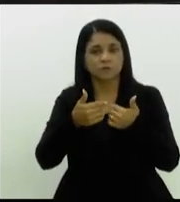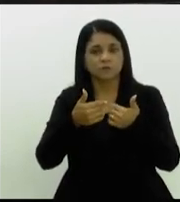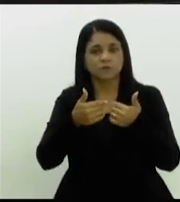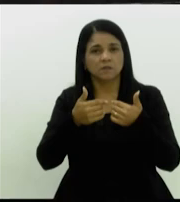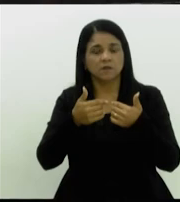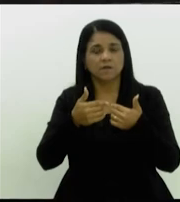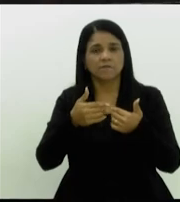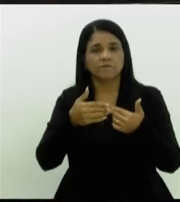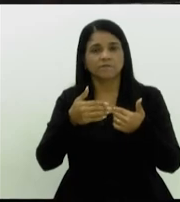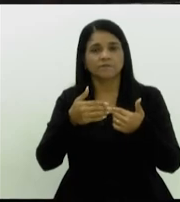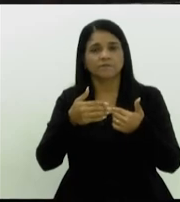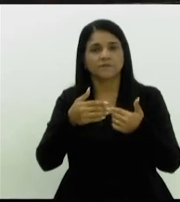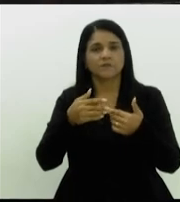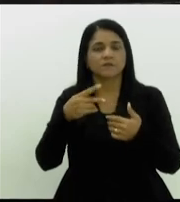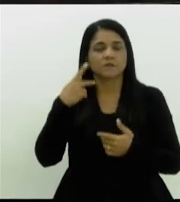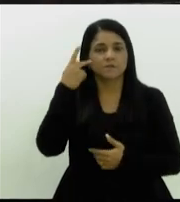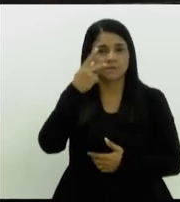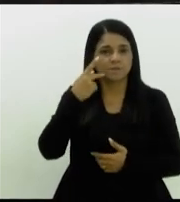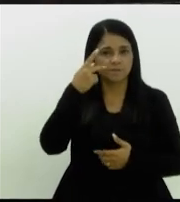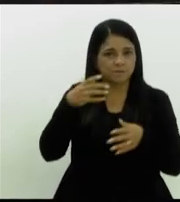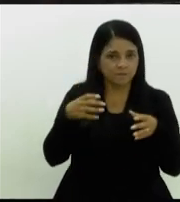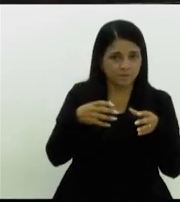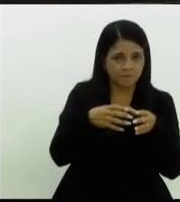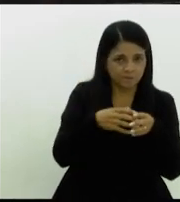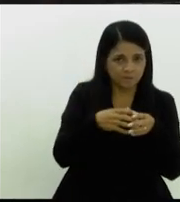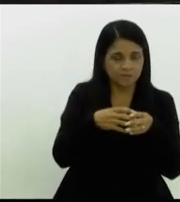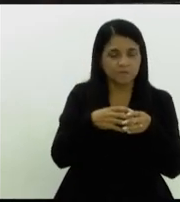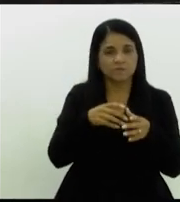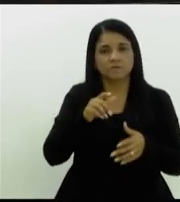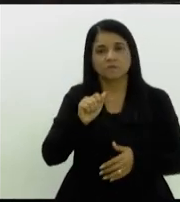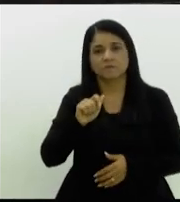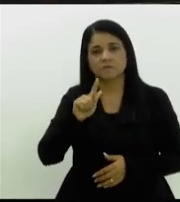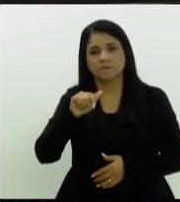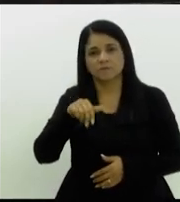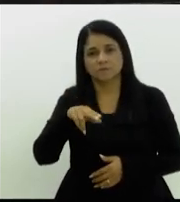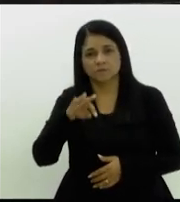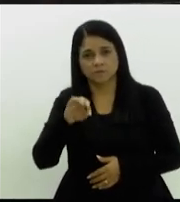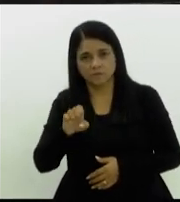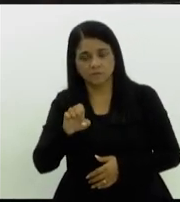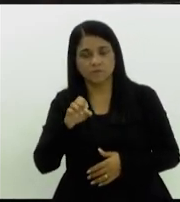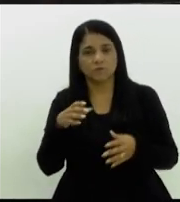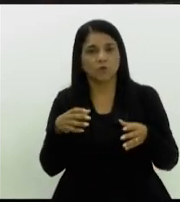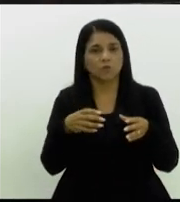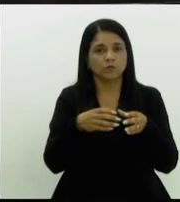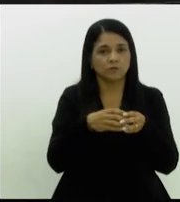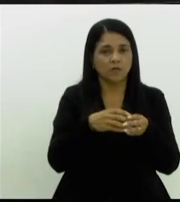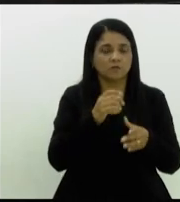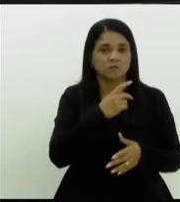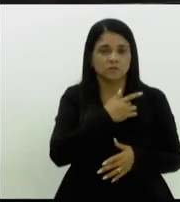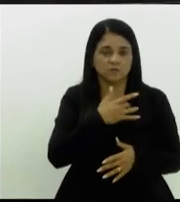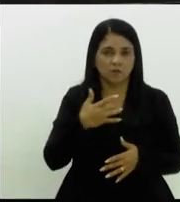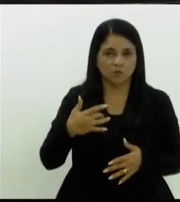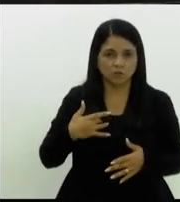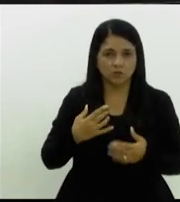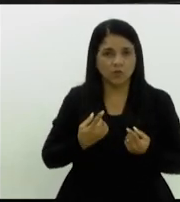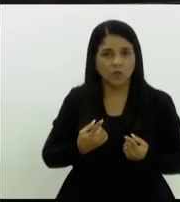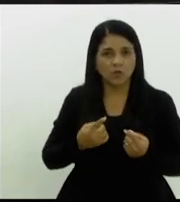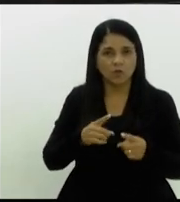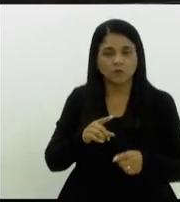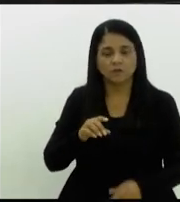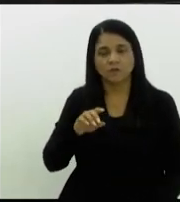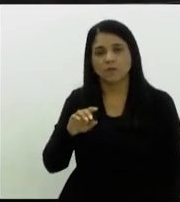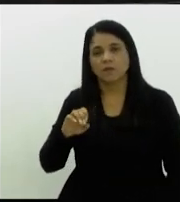Frente Parlamentar em Defesa dos Agentes Comunitários de Saúde e dos Agentes de Combate às Endemias. São duas